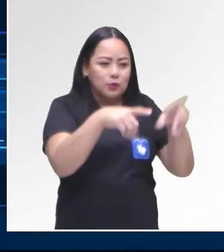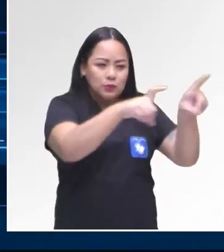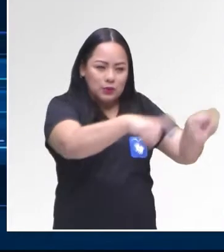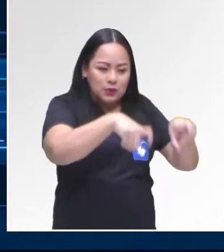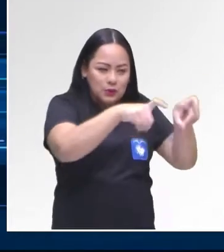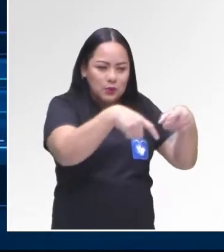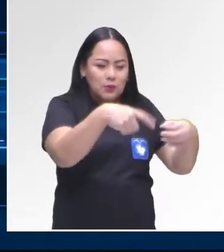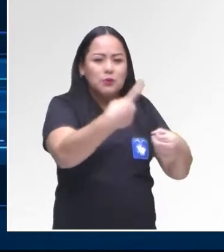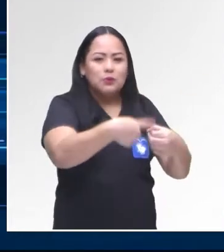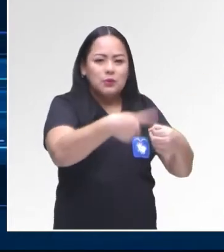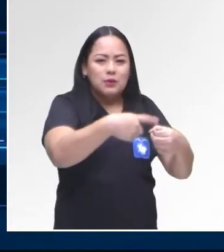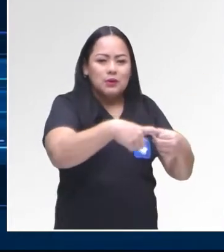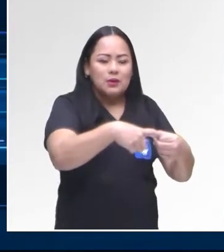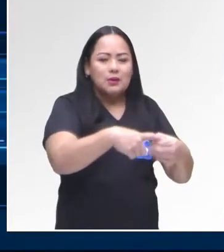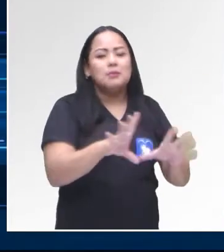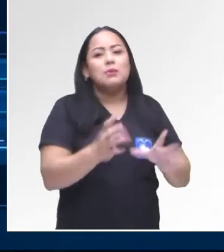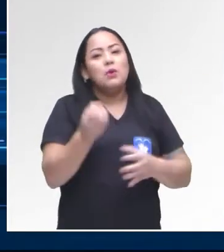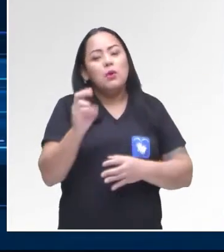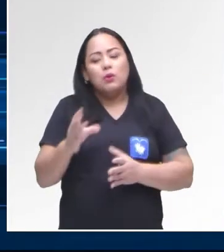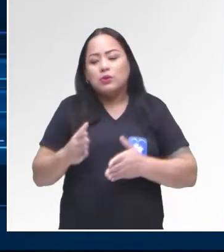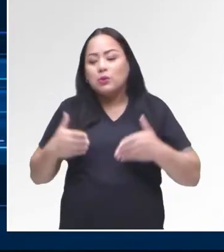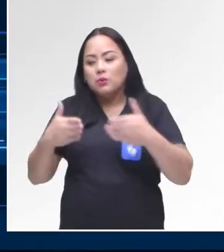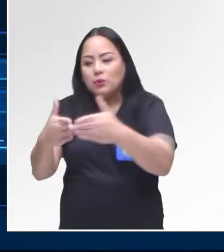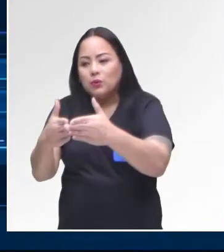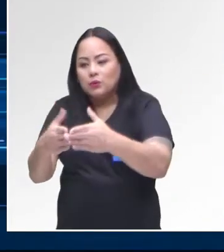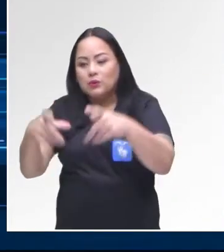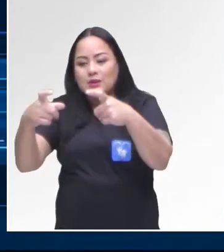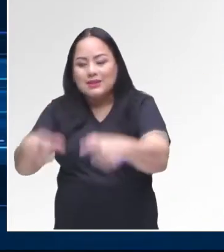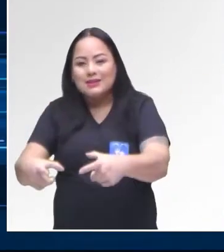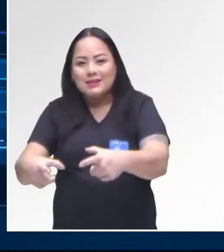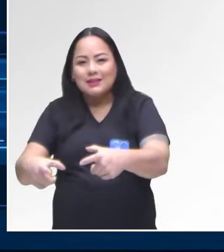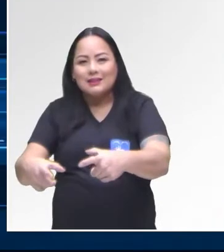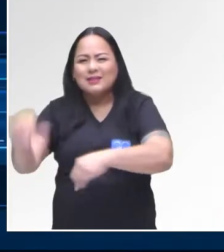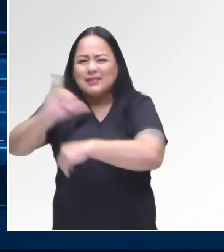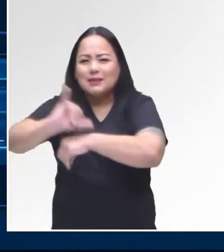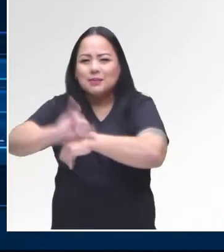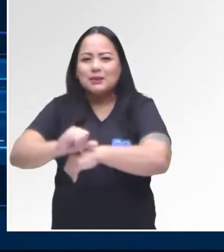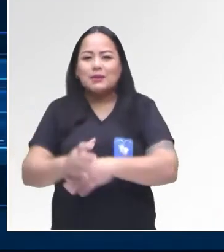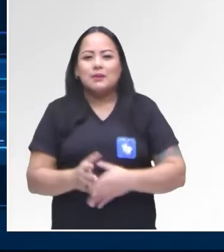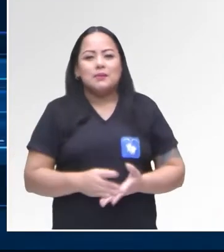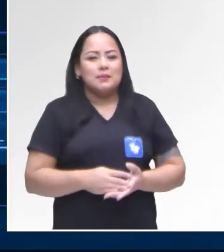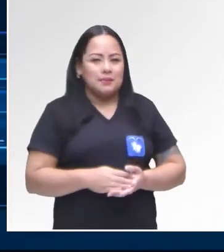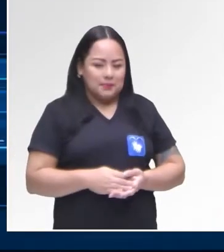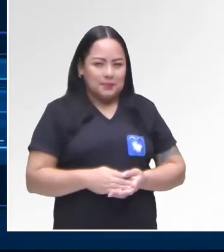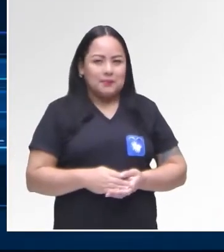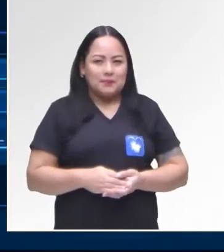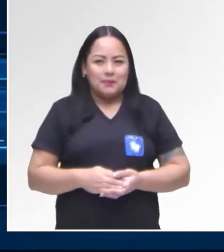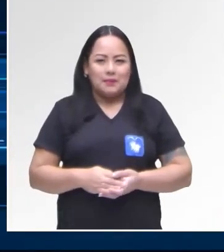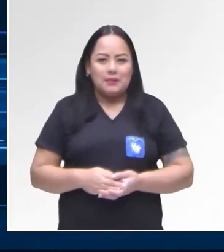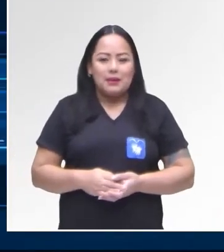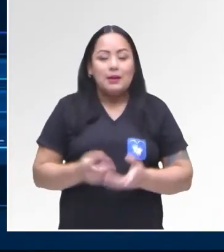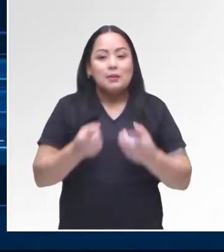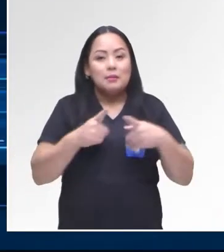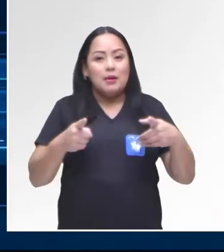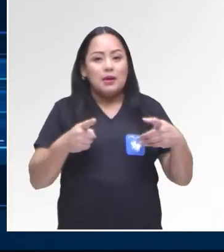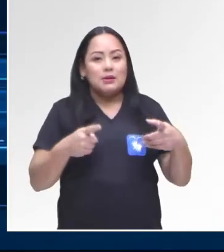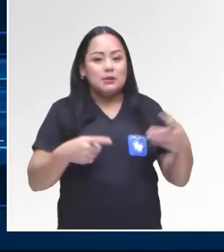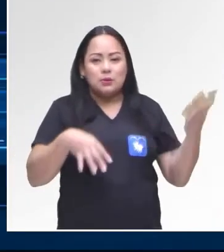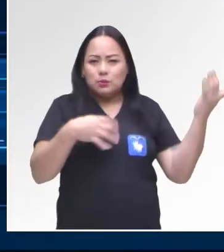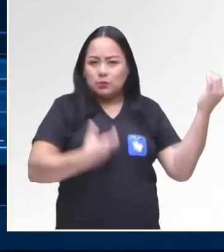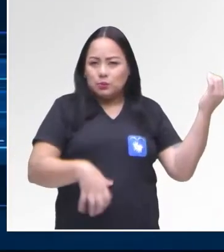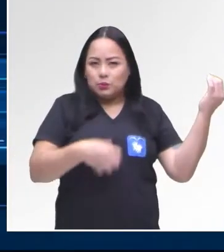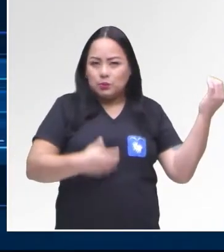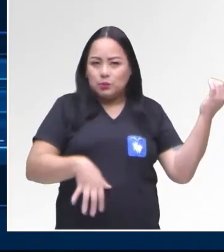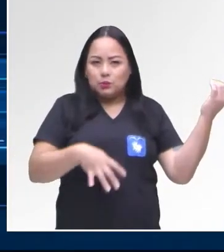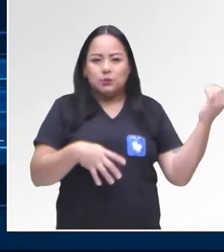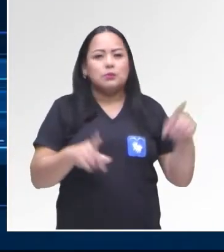e saiu do campo, foi para a cidade e conseguiu progredir. O sertanejo universitário fica mais neste universo. Já o sertanejo, como nós